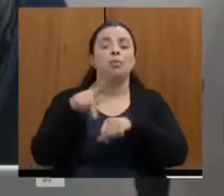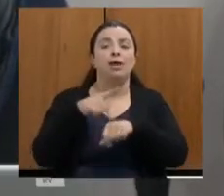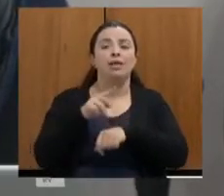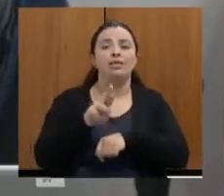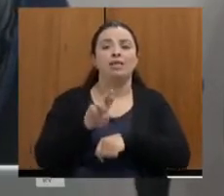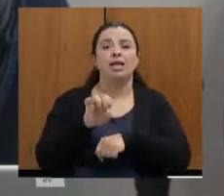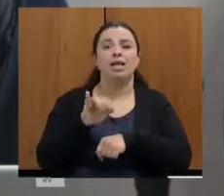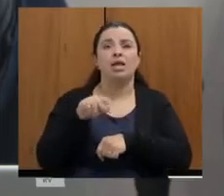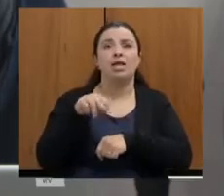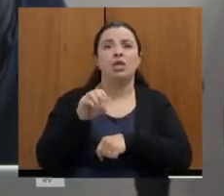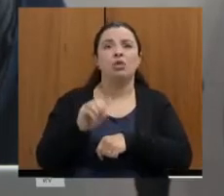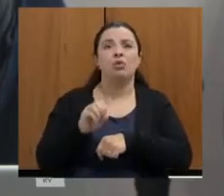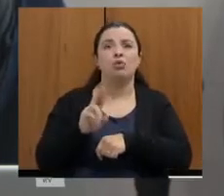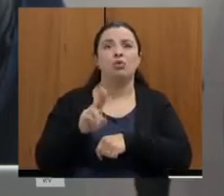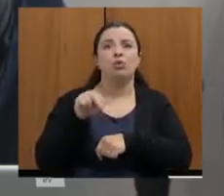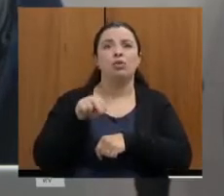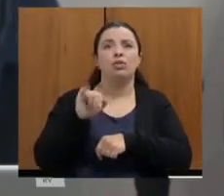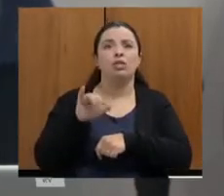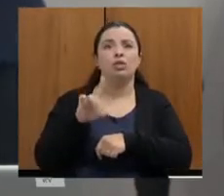que quando os que já